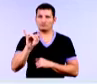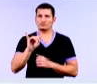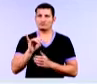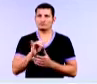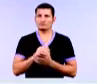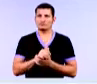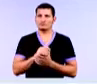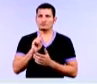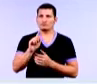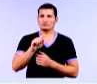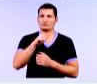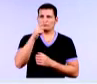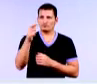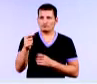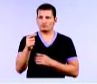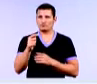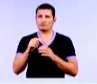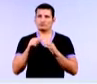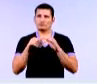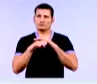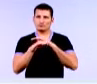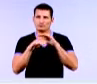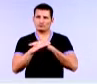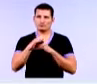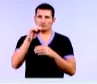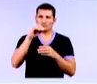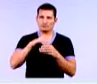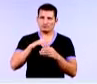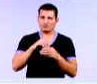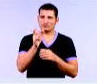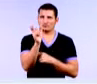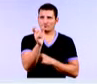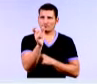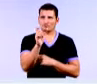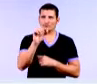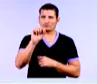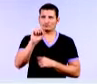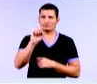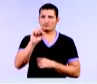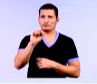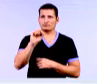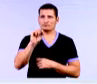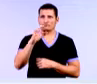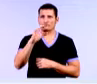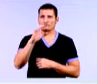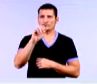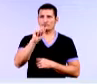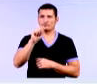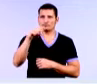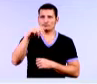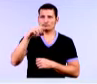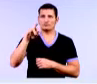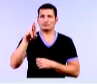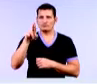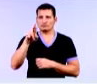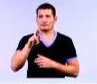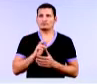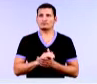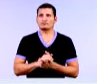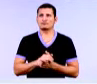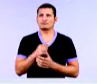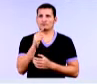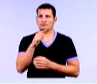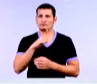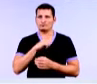o próximo valor a ser armazenado dentro da variável scanner, certo? Então nisso nós vamos ter